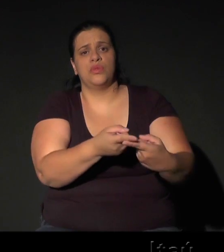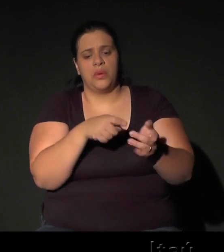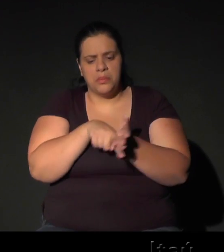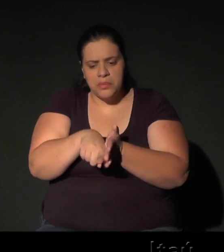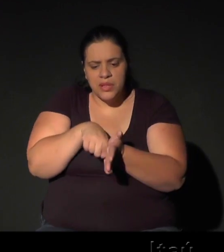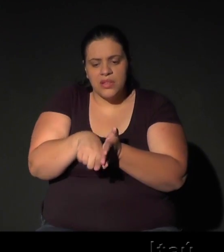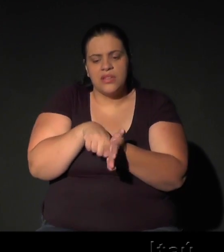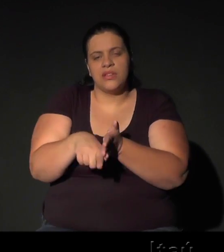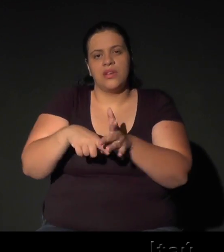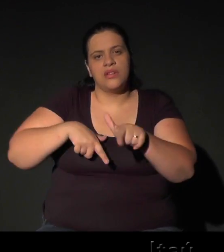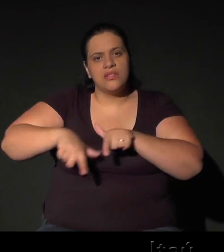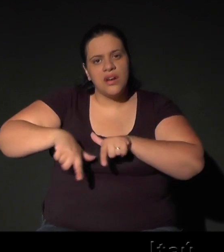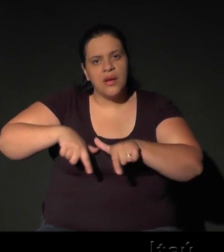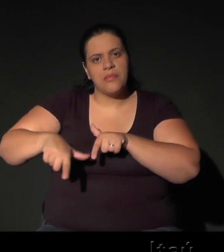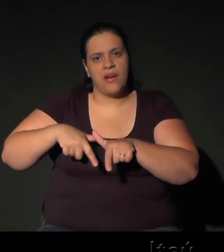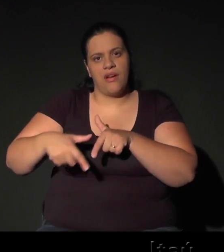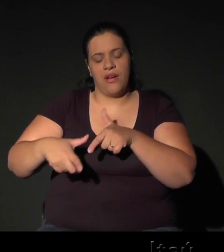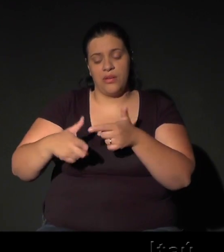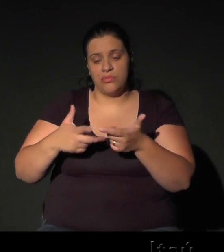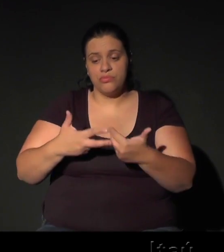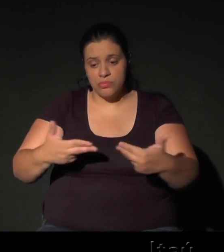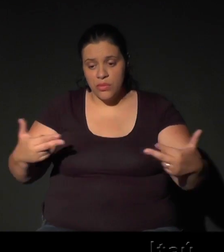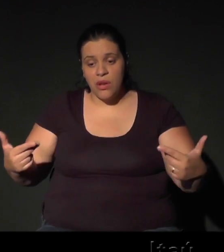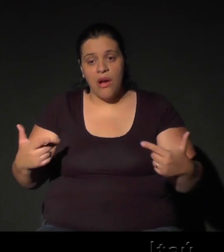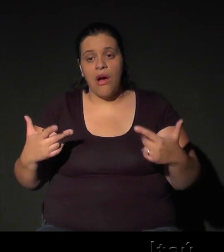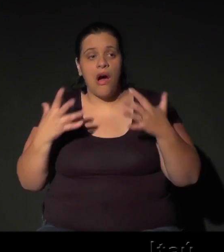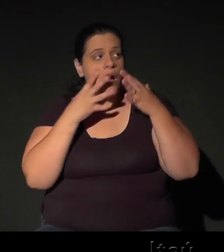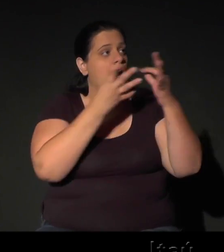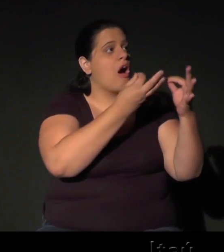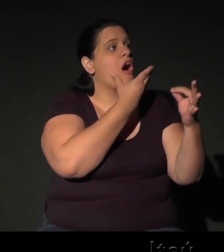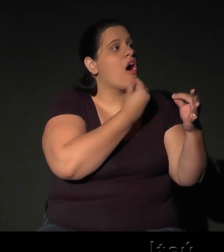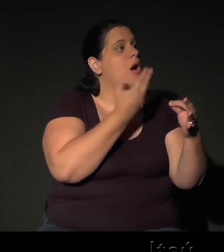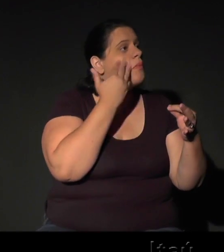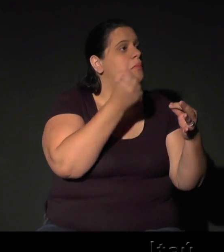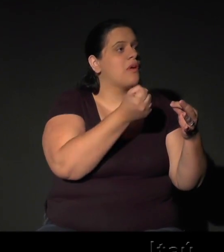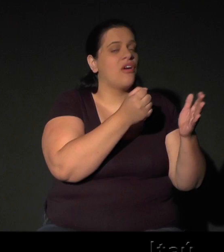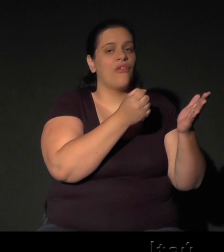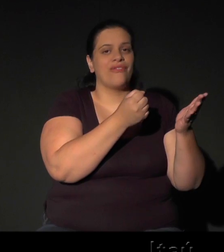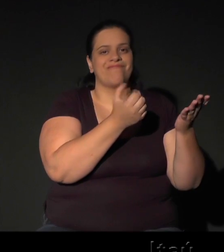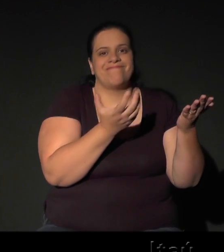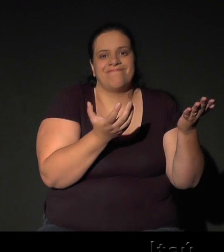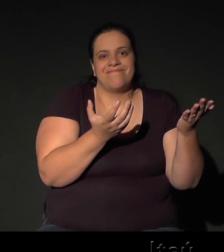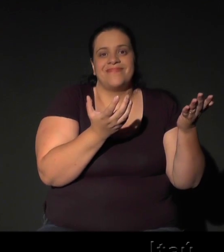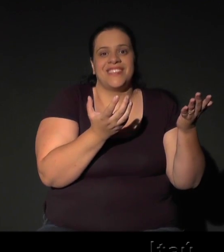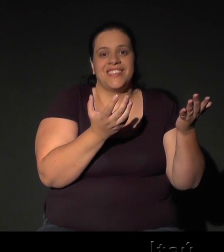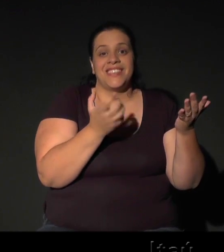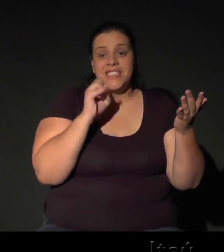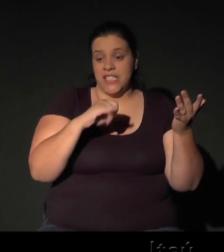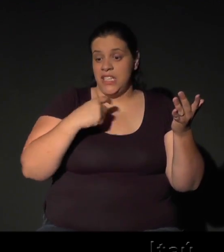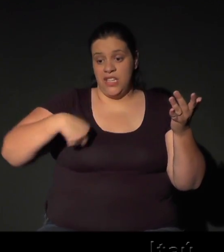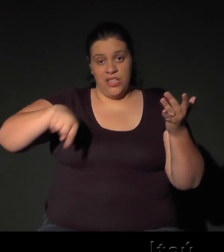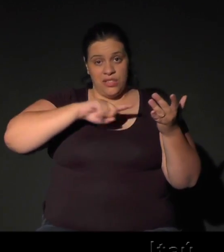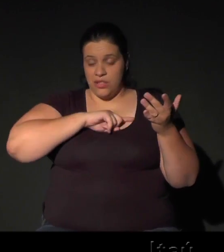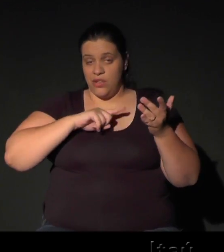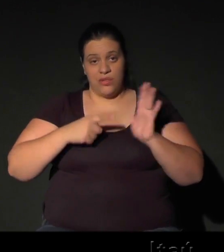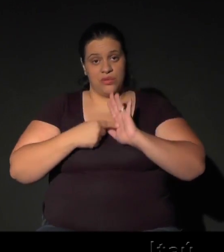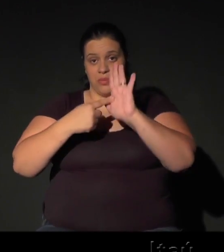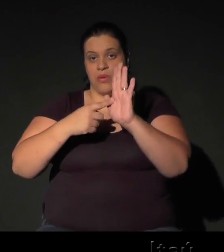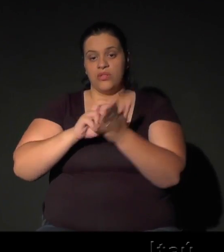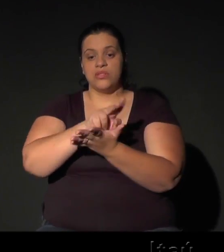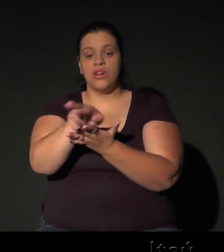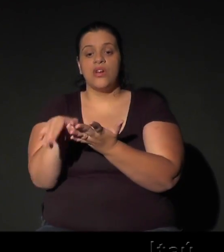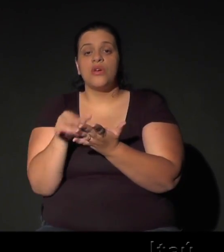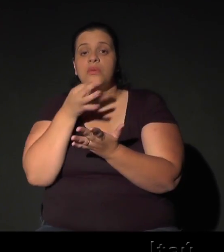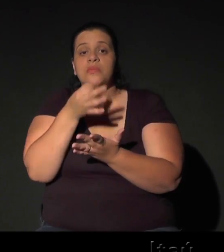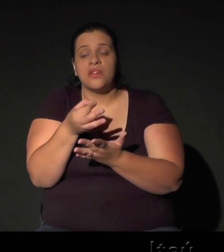nossas pesquisas nossos trabalhos a gente recorre aos homens brancos muitas vezes só né então se se nós não trouxermos ess essas vozes